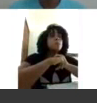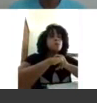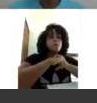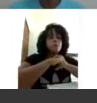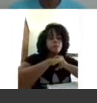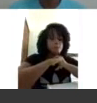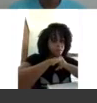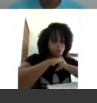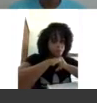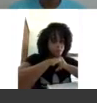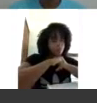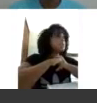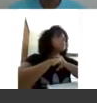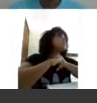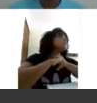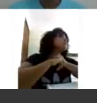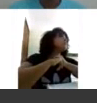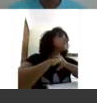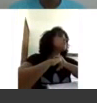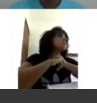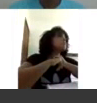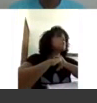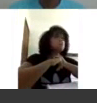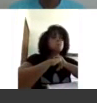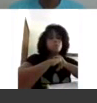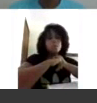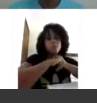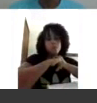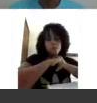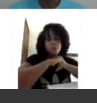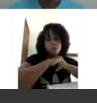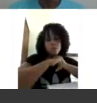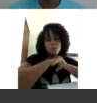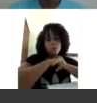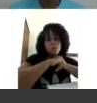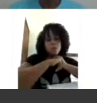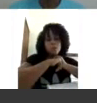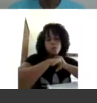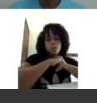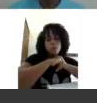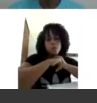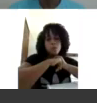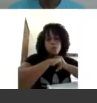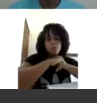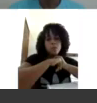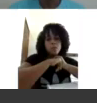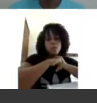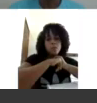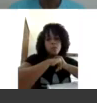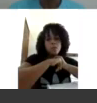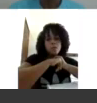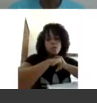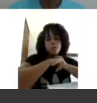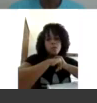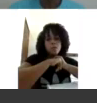da produção acadêmica. Né? Essa avaliação ela se deu de forma processual, tendo os relatórios institucionais como meio